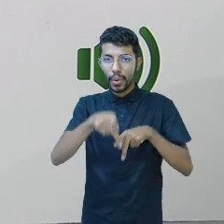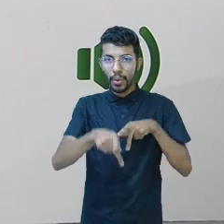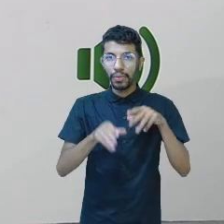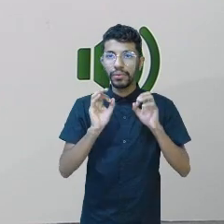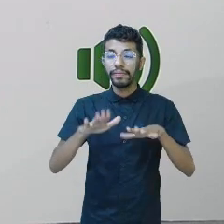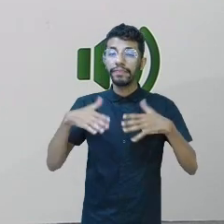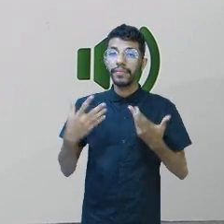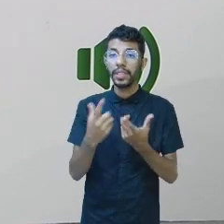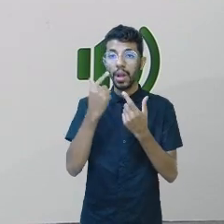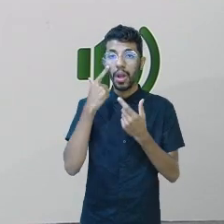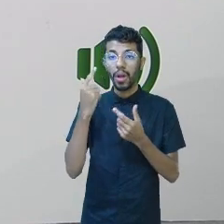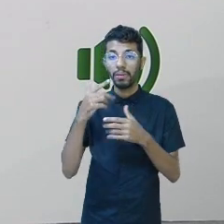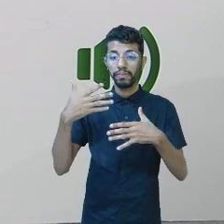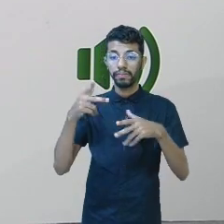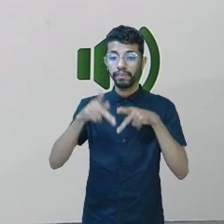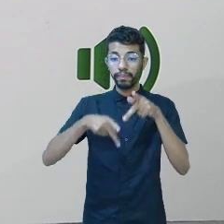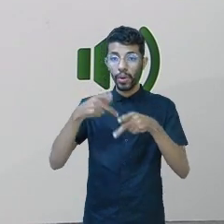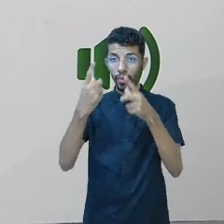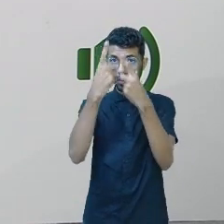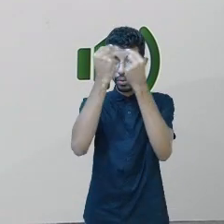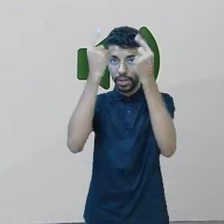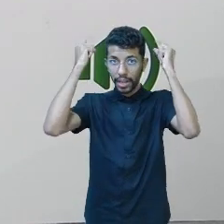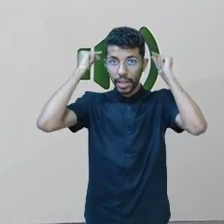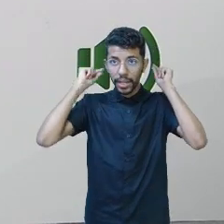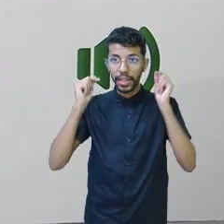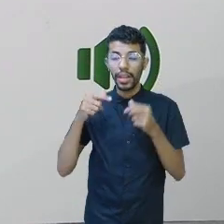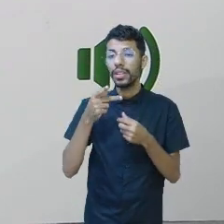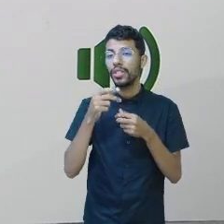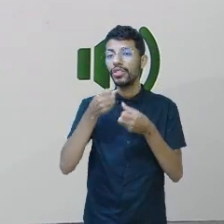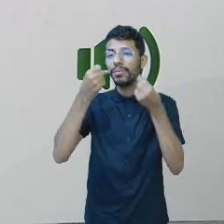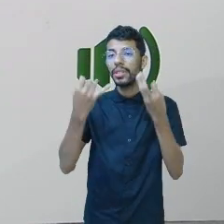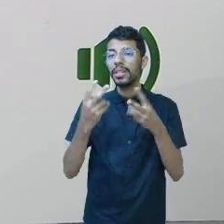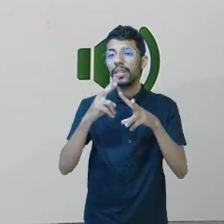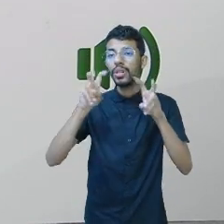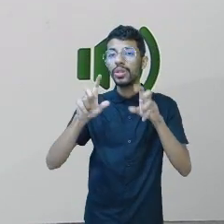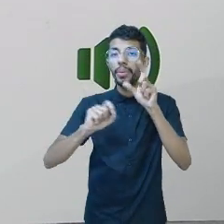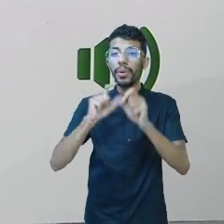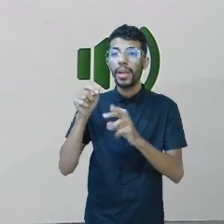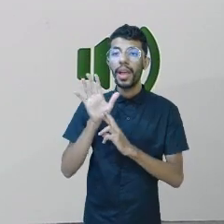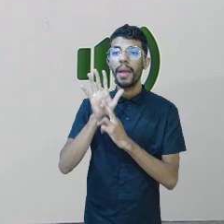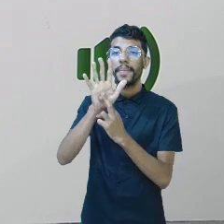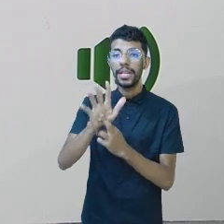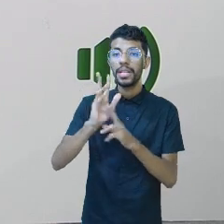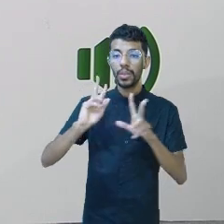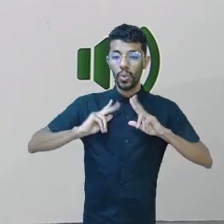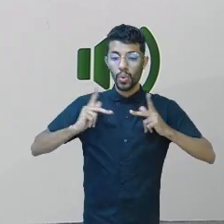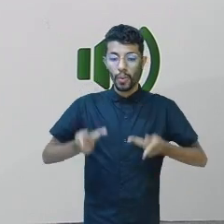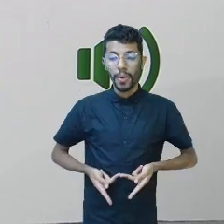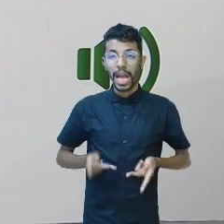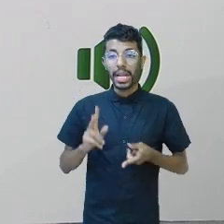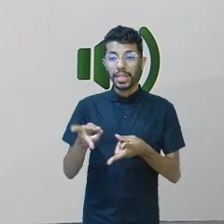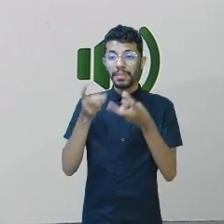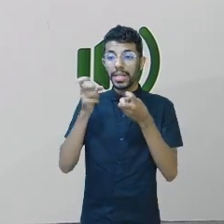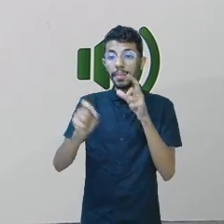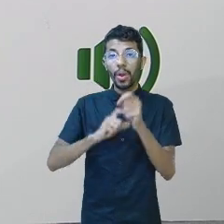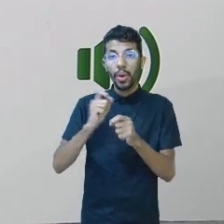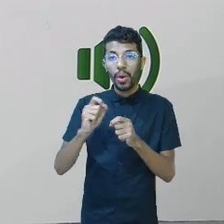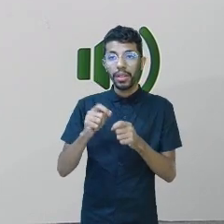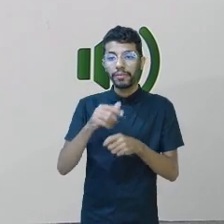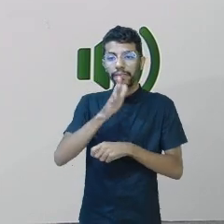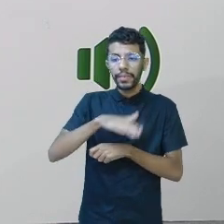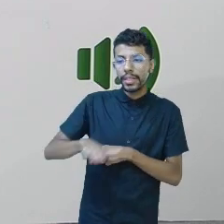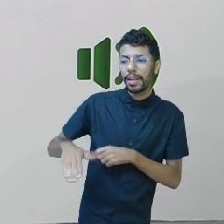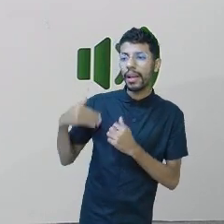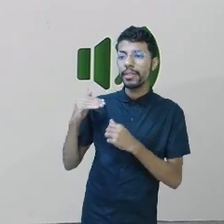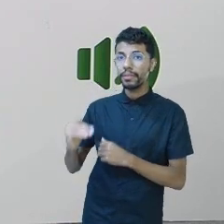os gregos, eles muitas vezes, falando em representação da figura humana, eles viam as crianças, os adolescentes fazendo essas